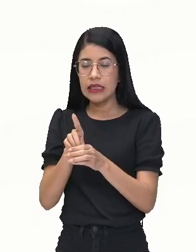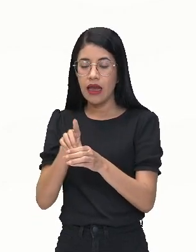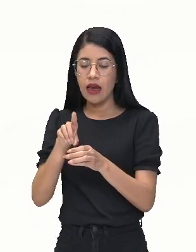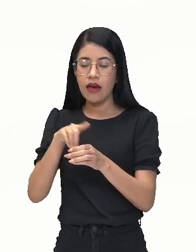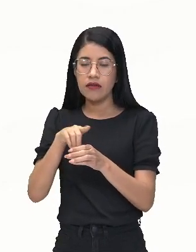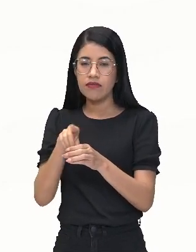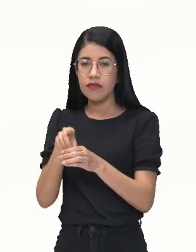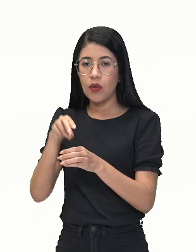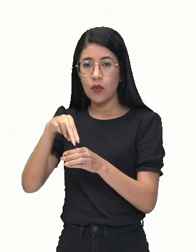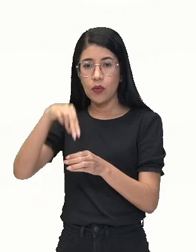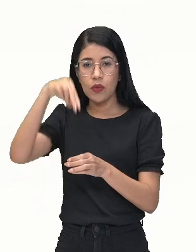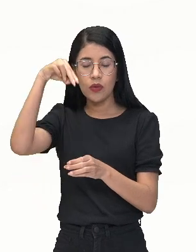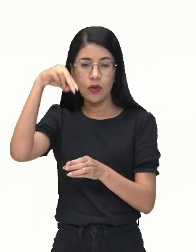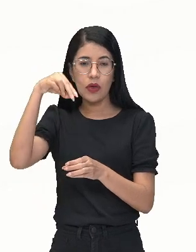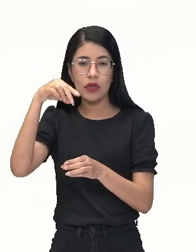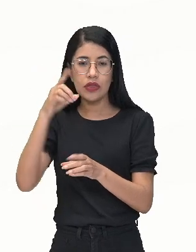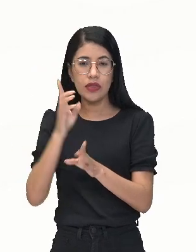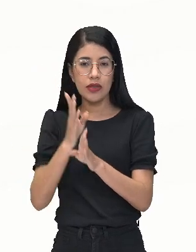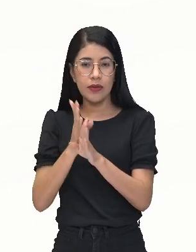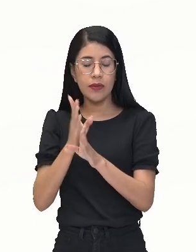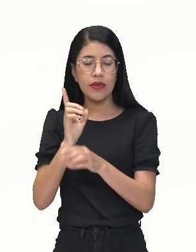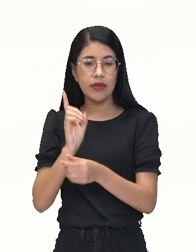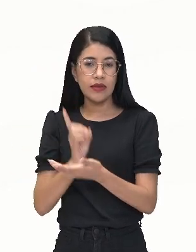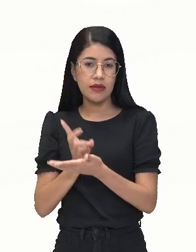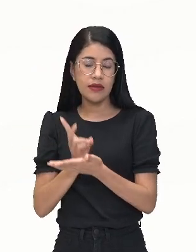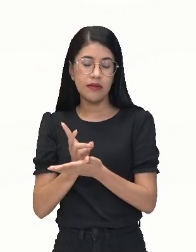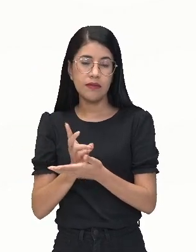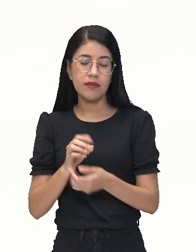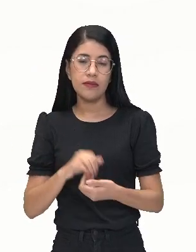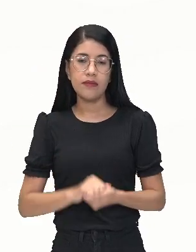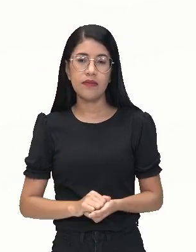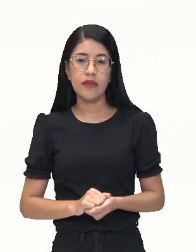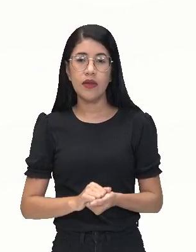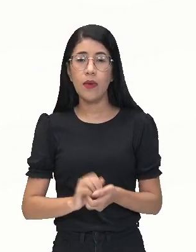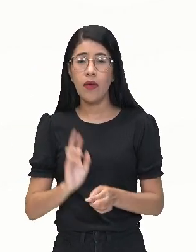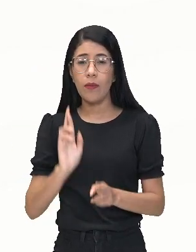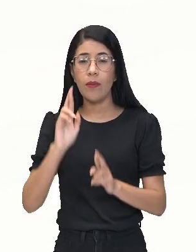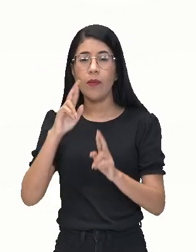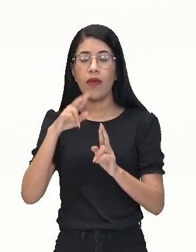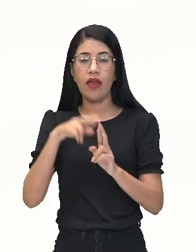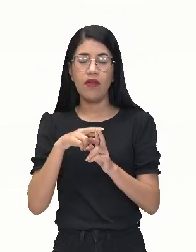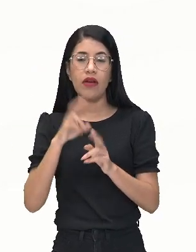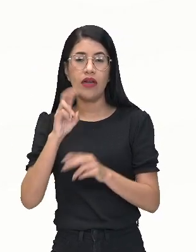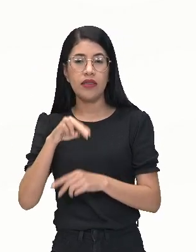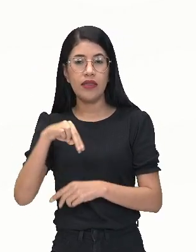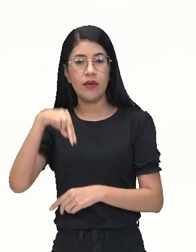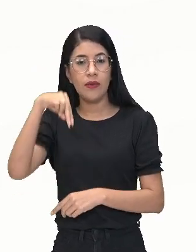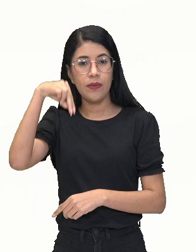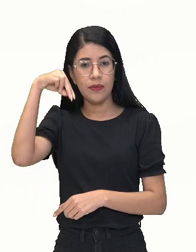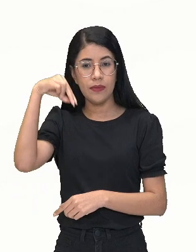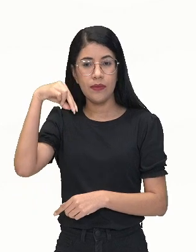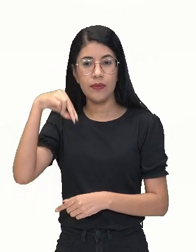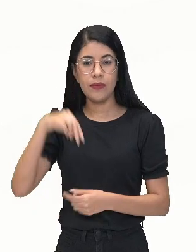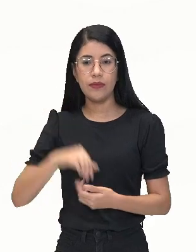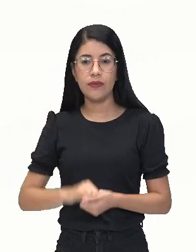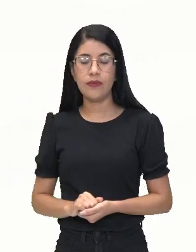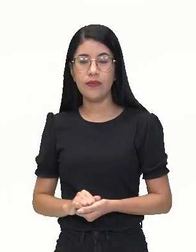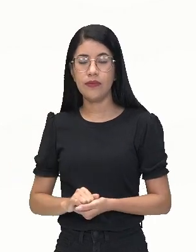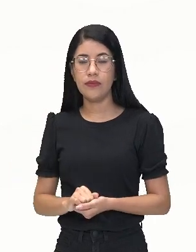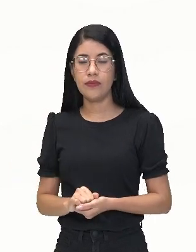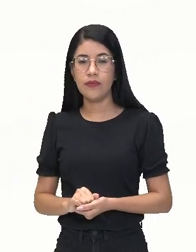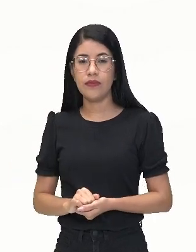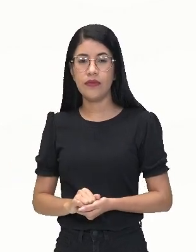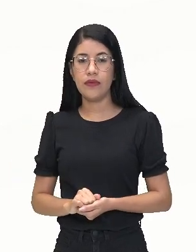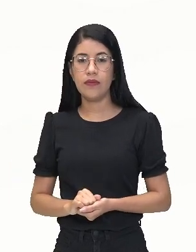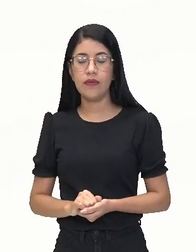Então, é o ponto de referência principal aí de todos os pontos de direção da Rosa dos Ventos.